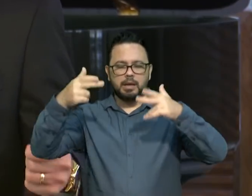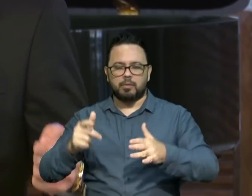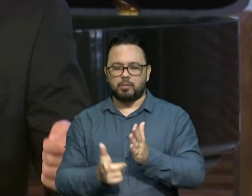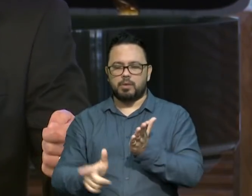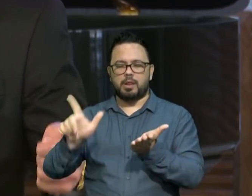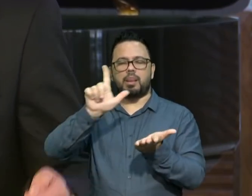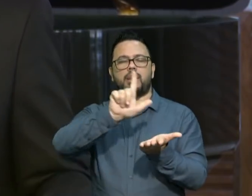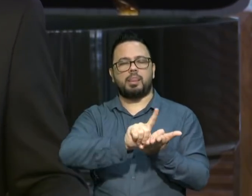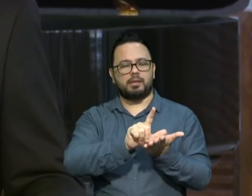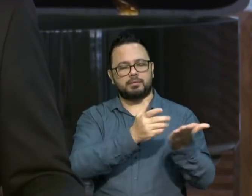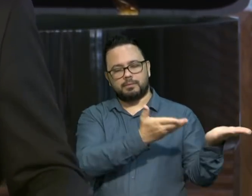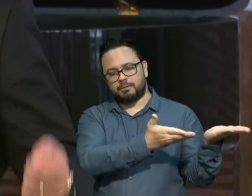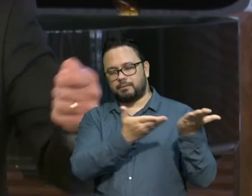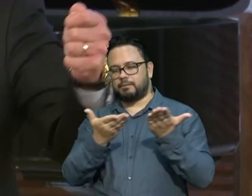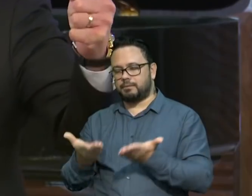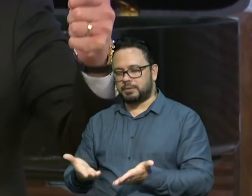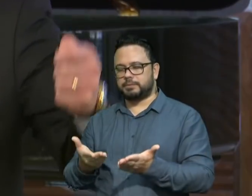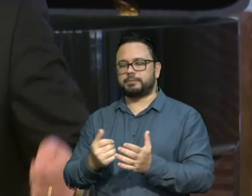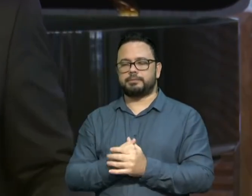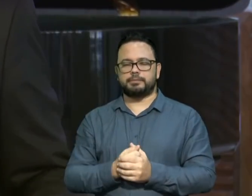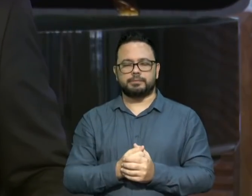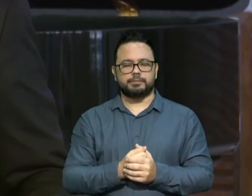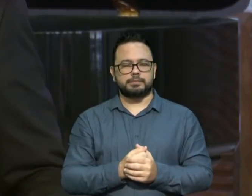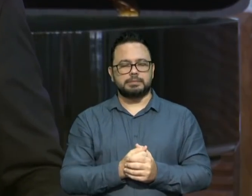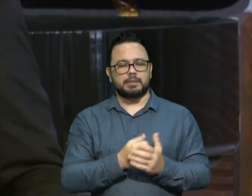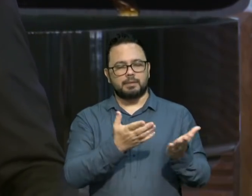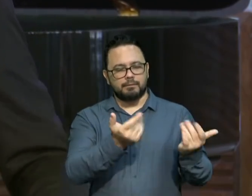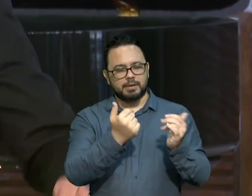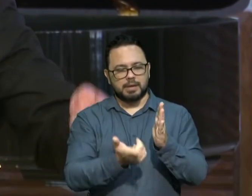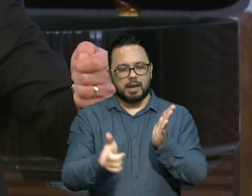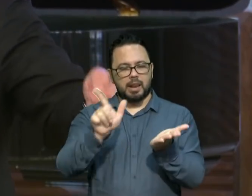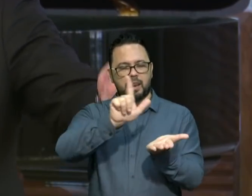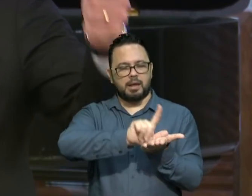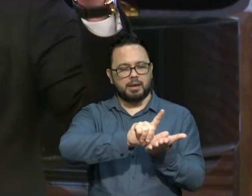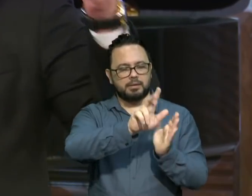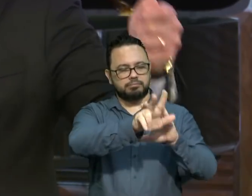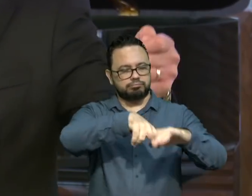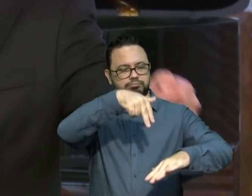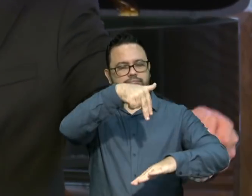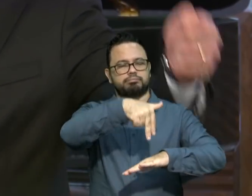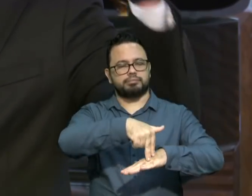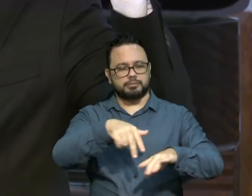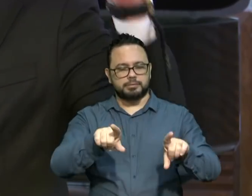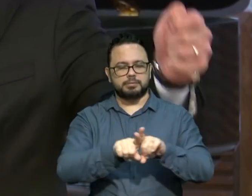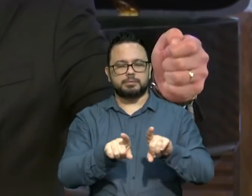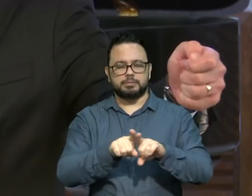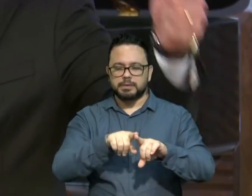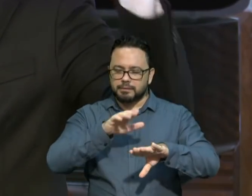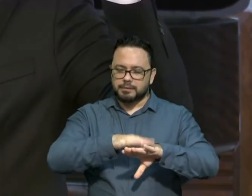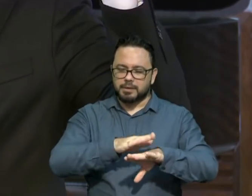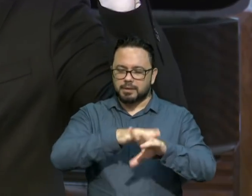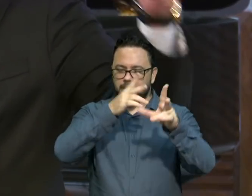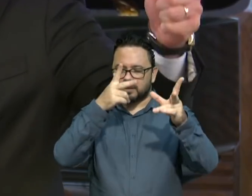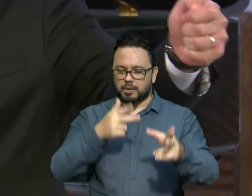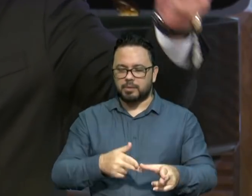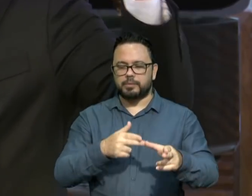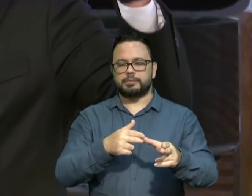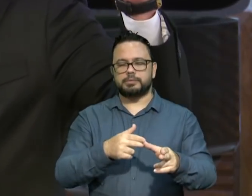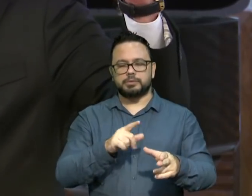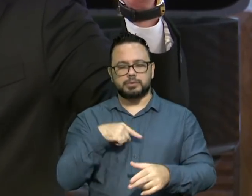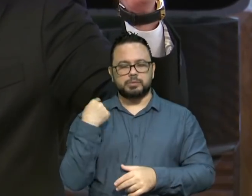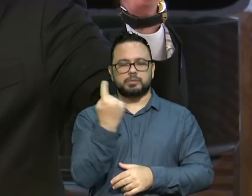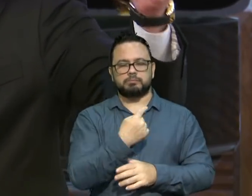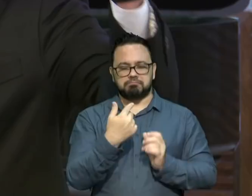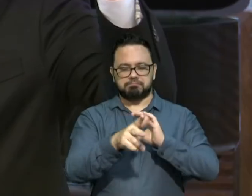sai para fora sai para fora Lázaro desvirar para nós sair ressuscitar ressuscitar